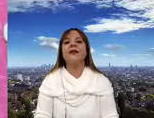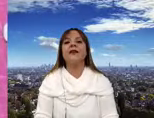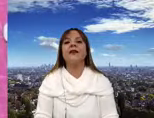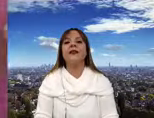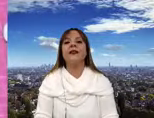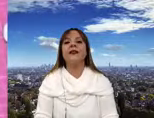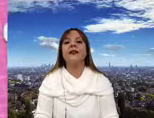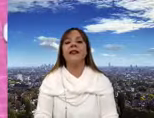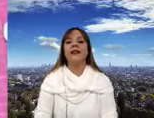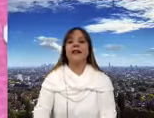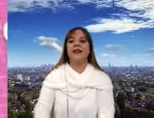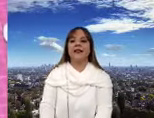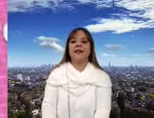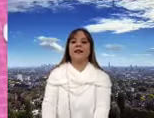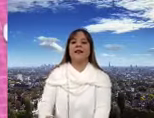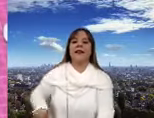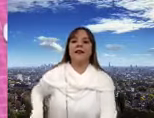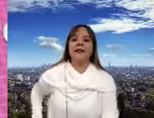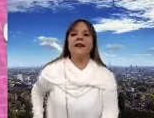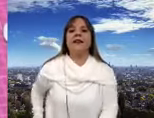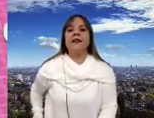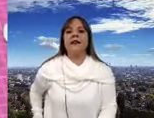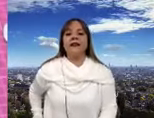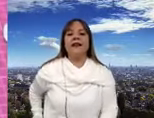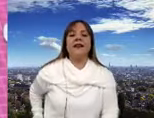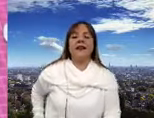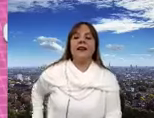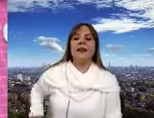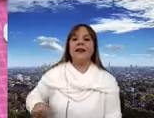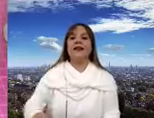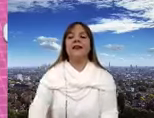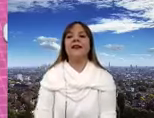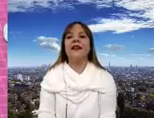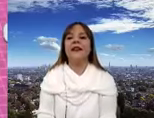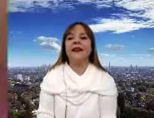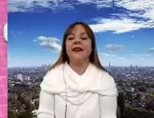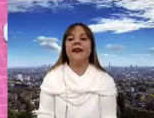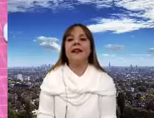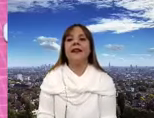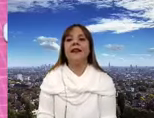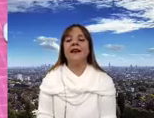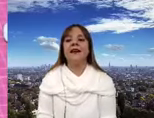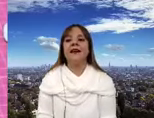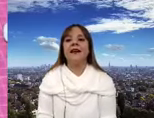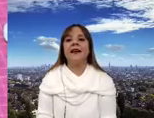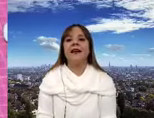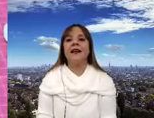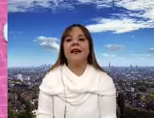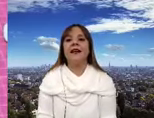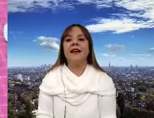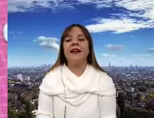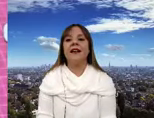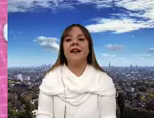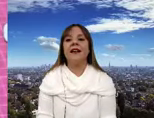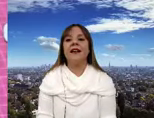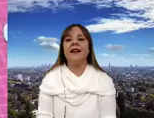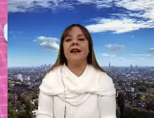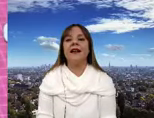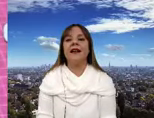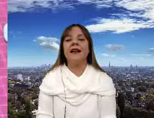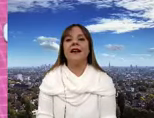ó. Tem o molde do focinho. Ah. Aí é só cortar. E aí o focinho a gente pode só